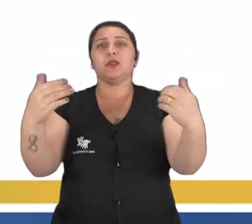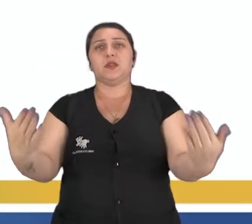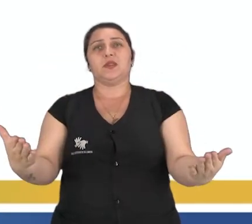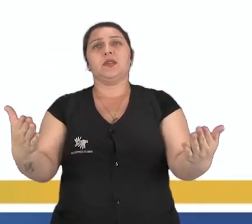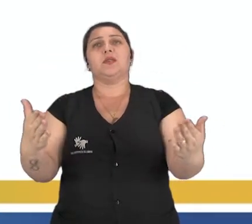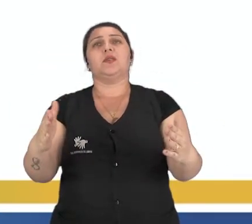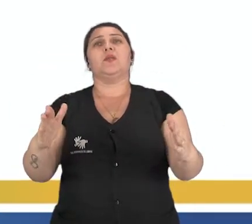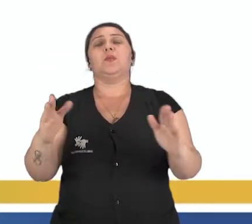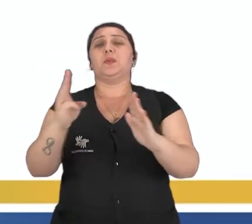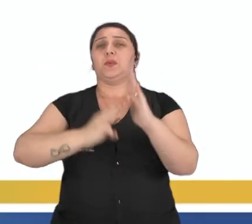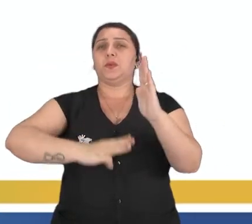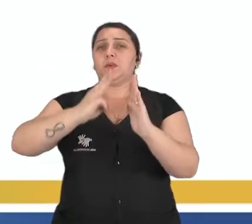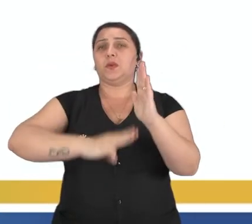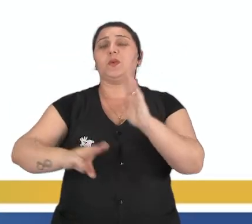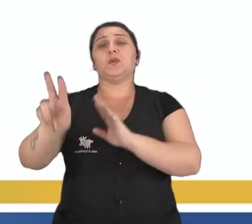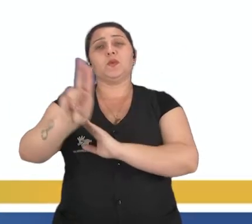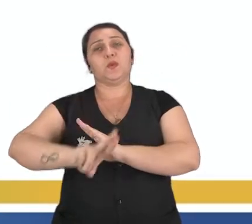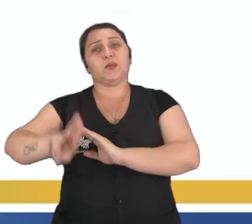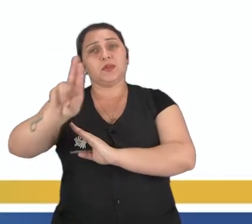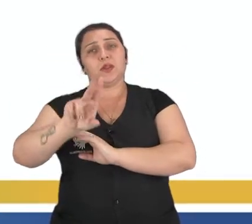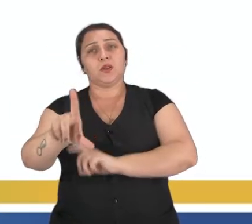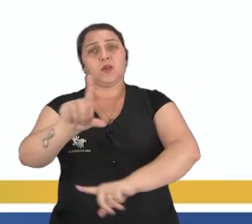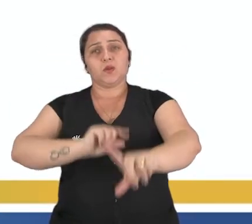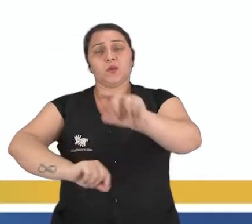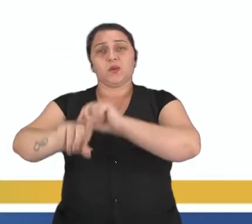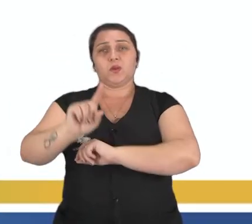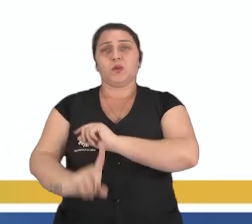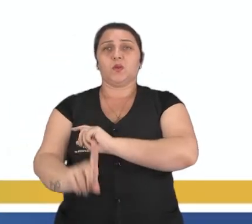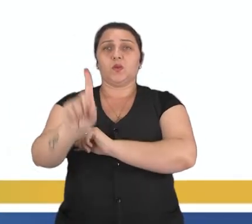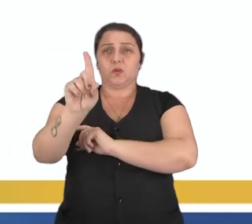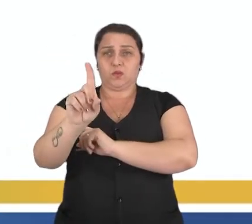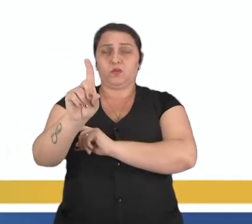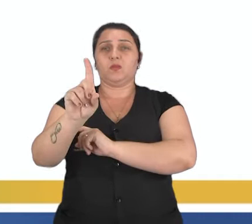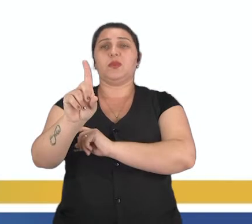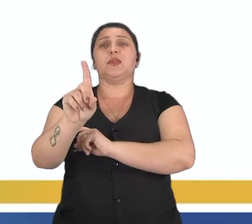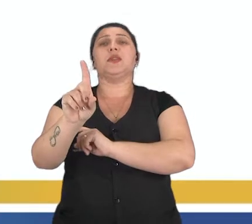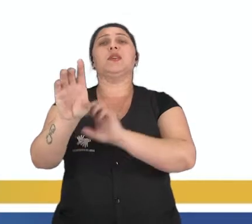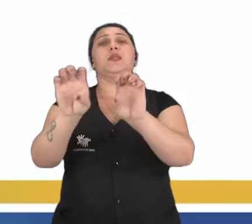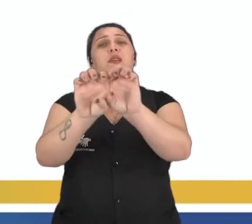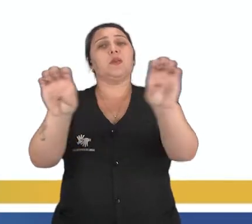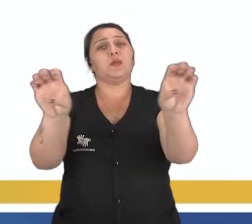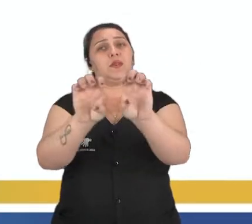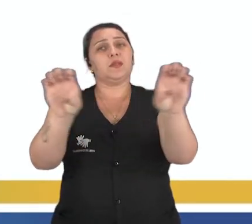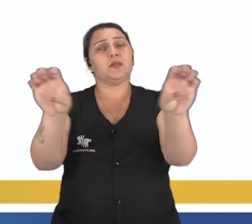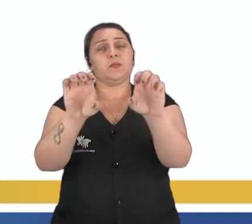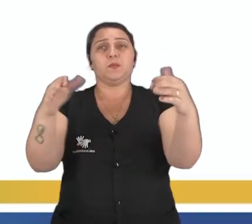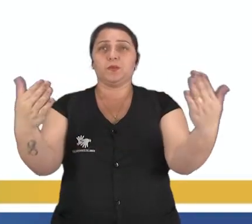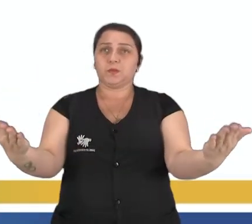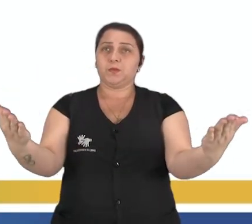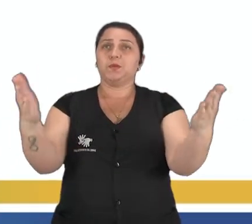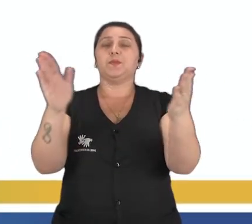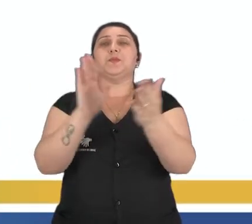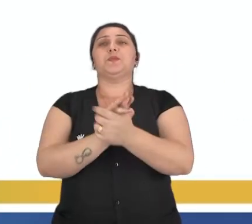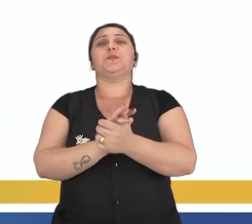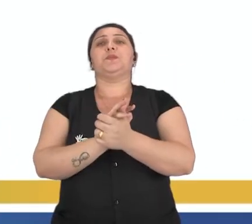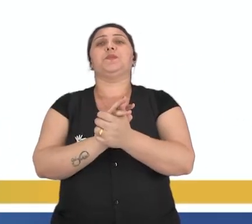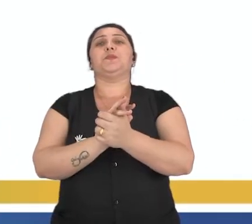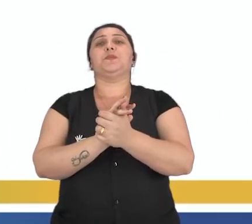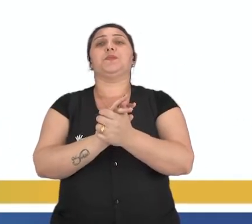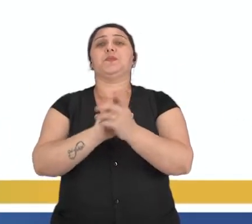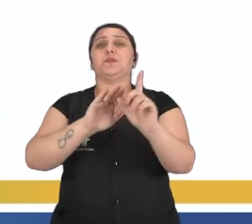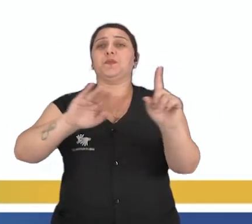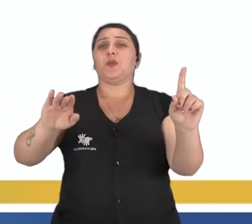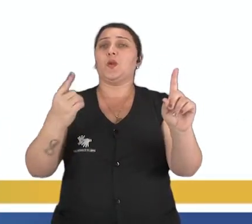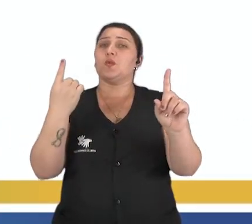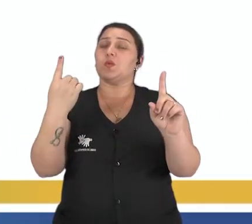método mais usado consiste em escolhermos uma das equações e nessa equação a gente vai isolar uma